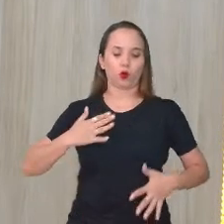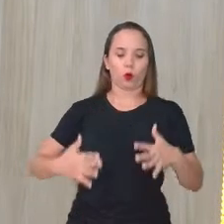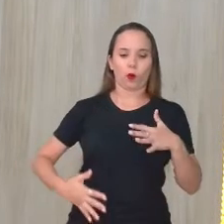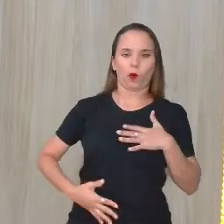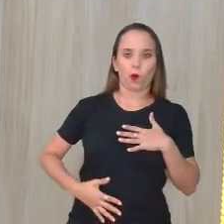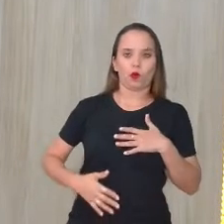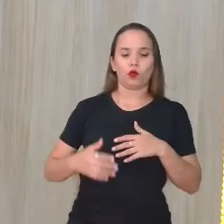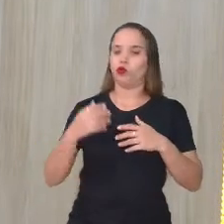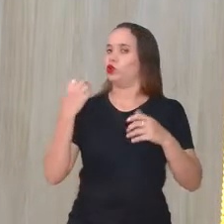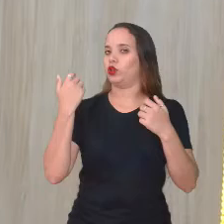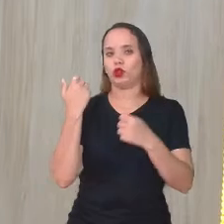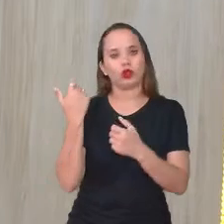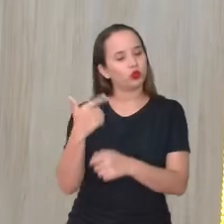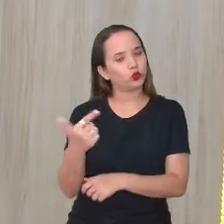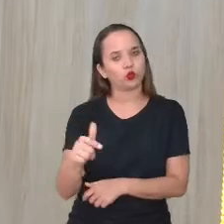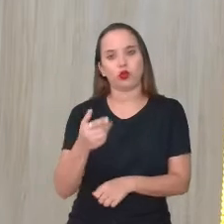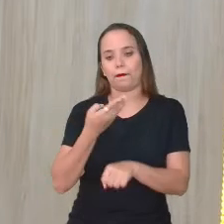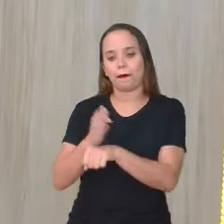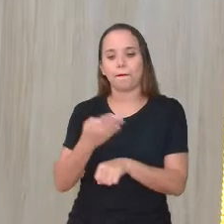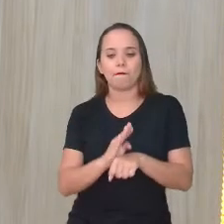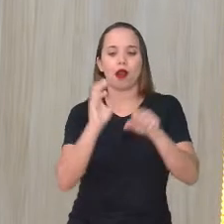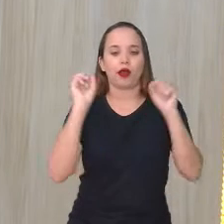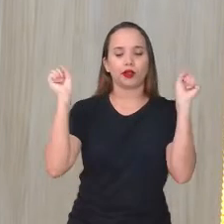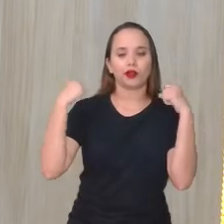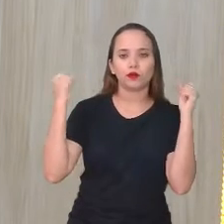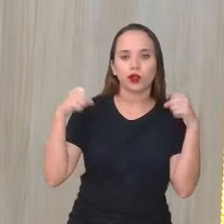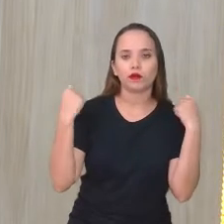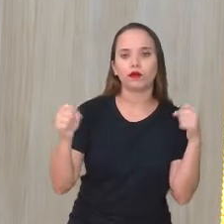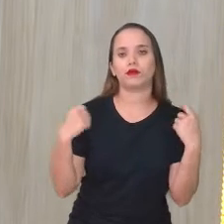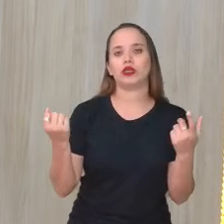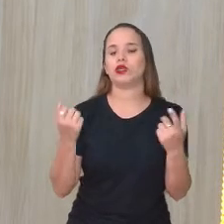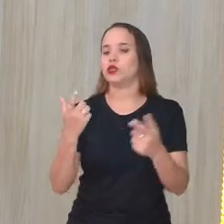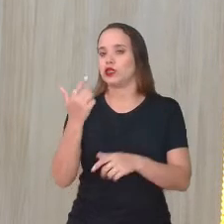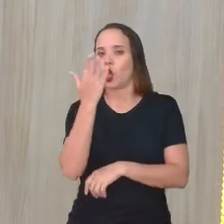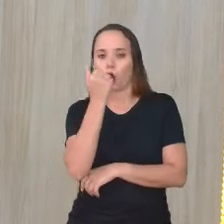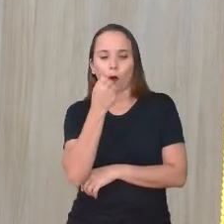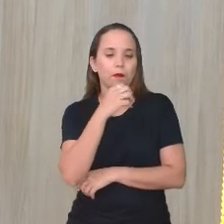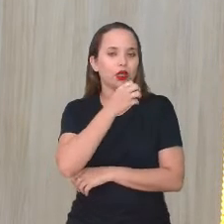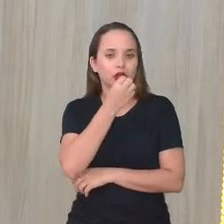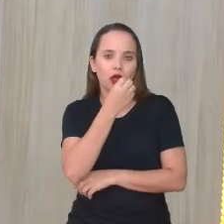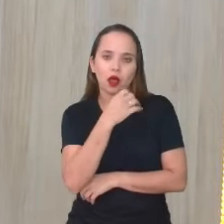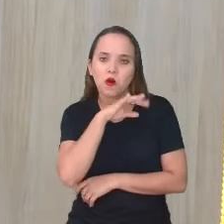de não praticar atividades físicas, de não ter uma alimentação adequada.